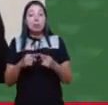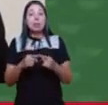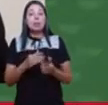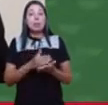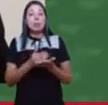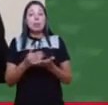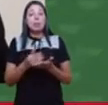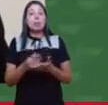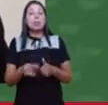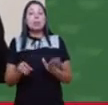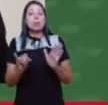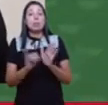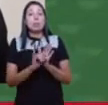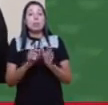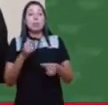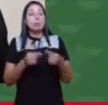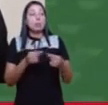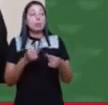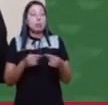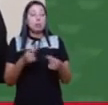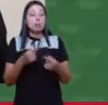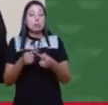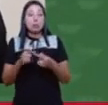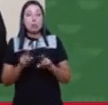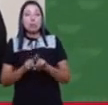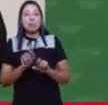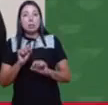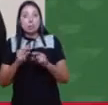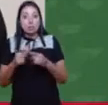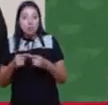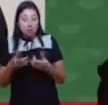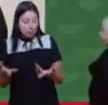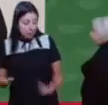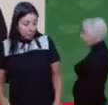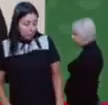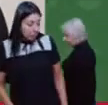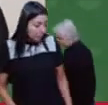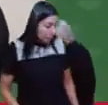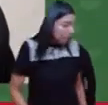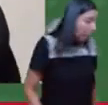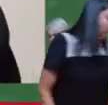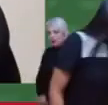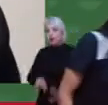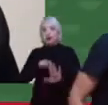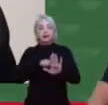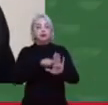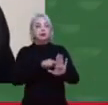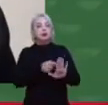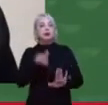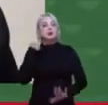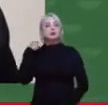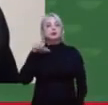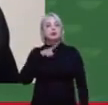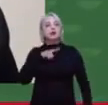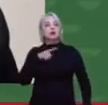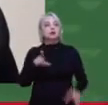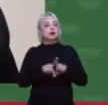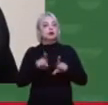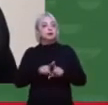de uma identidade política e também ideológica. Isso tem, eu diria,